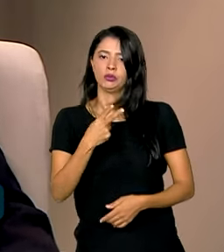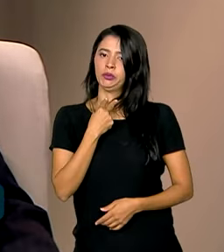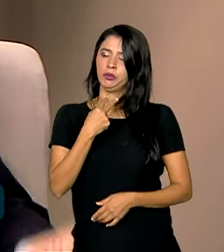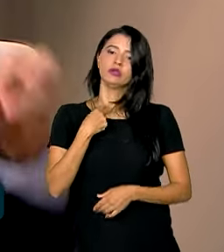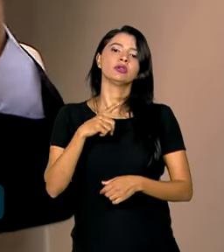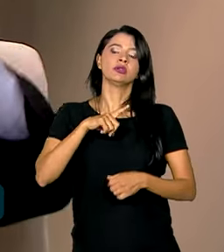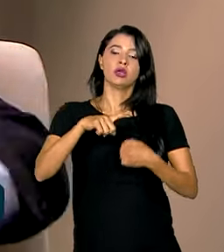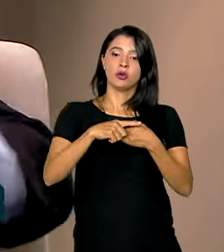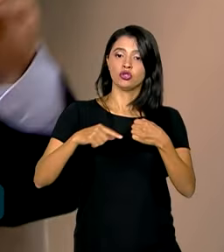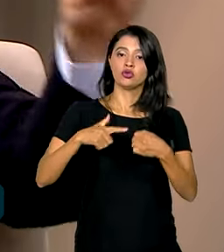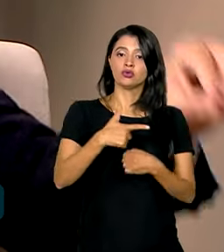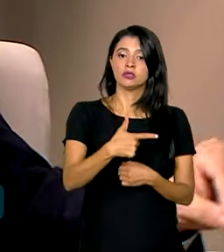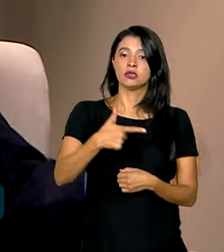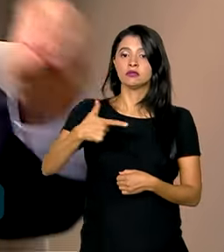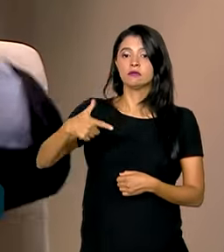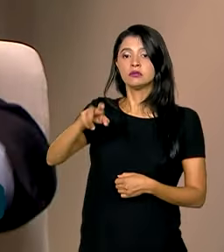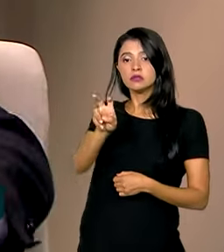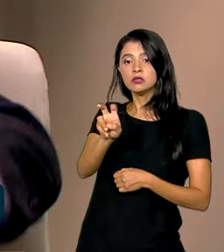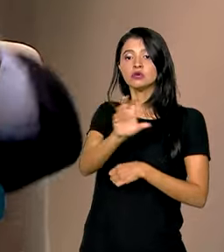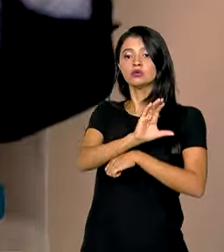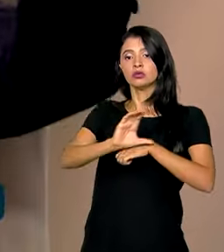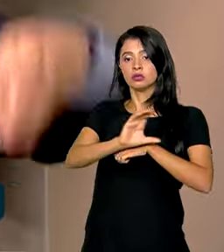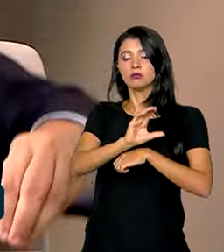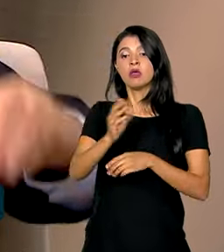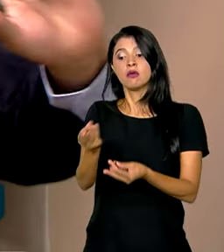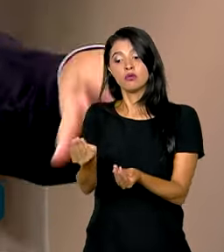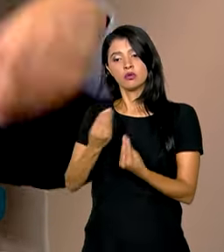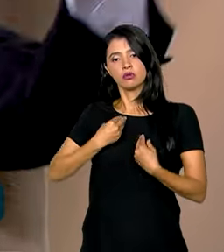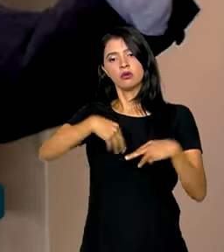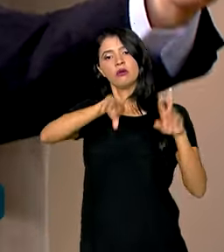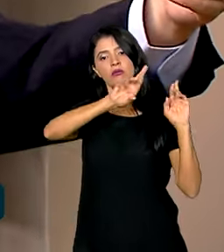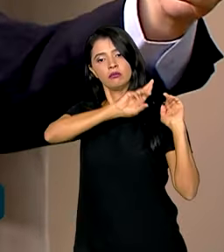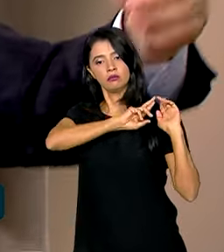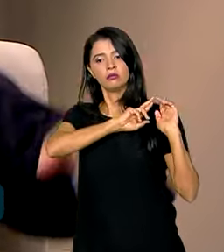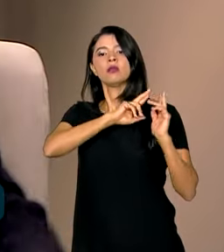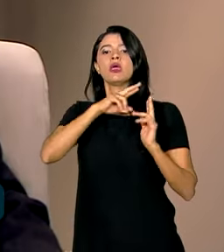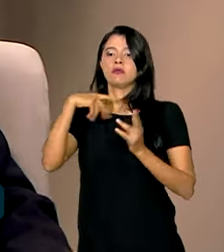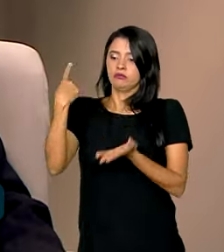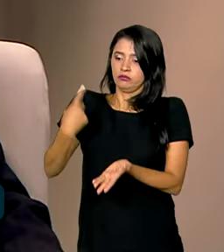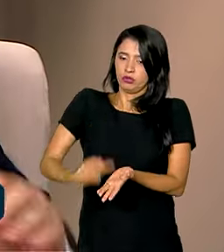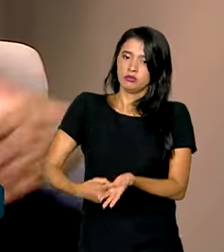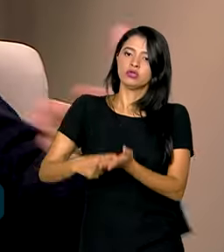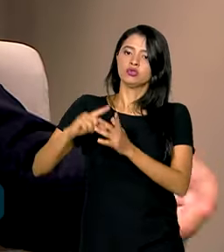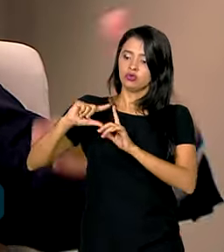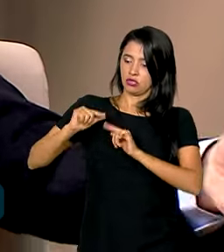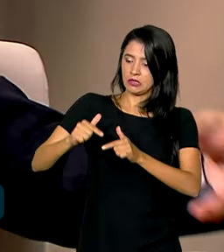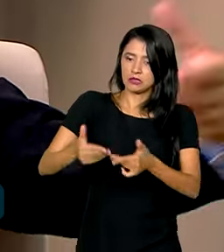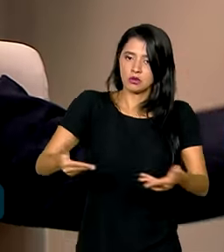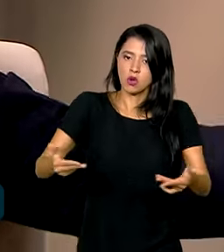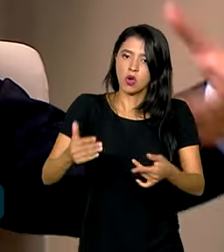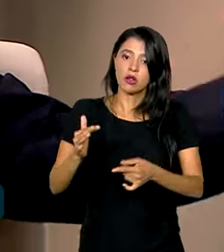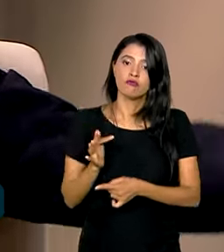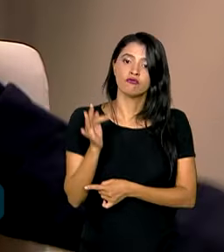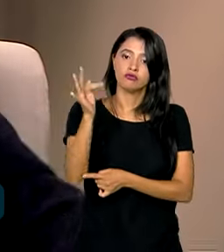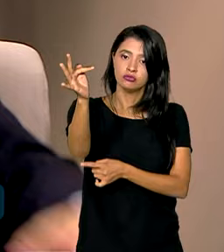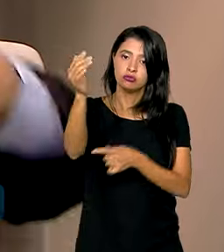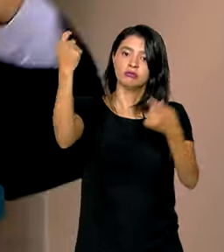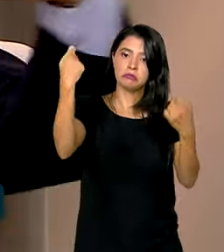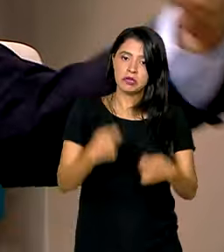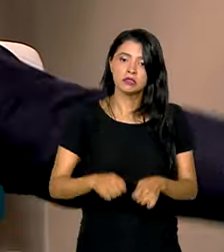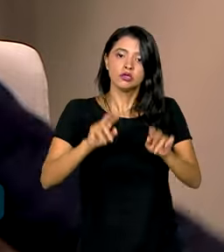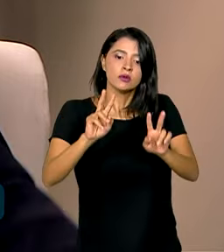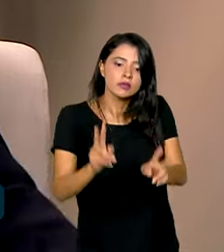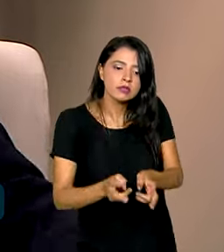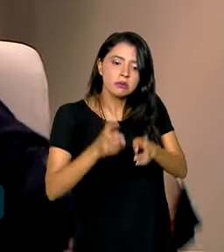225 da Constituição que compromete a todos nós com a nossa geração e com as futuras. Então, é preciso, sim, explorar